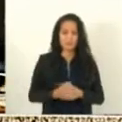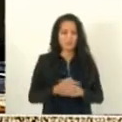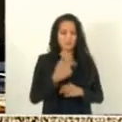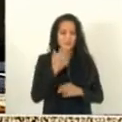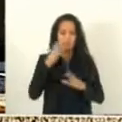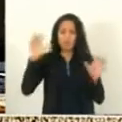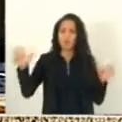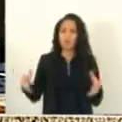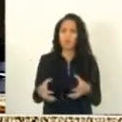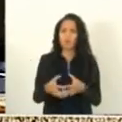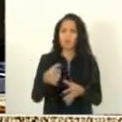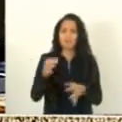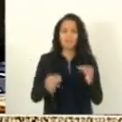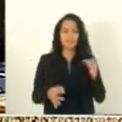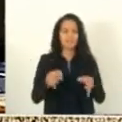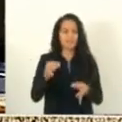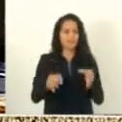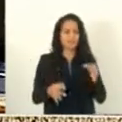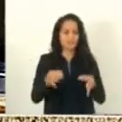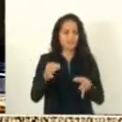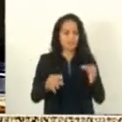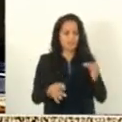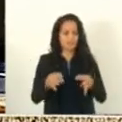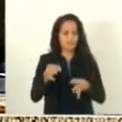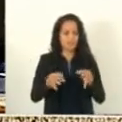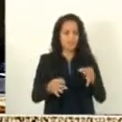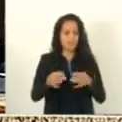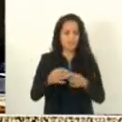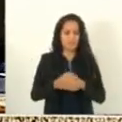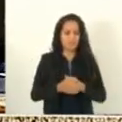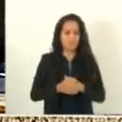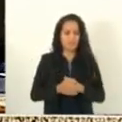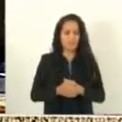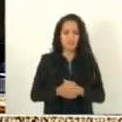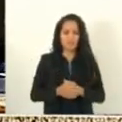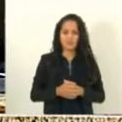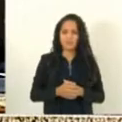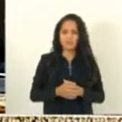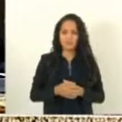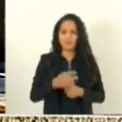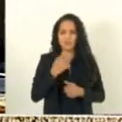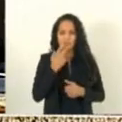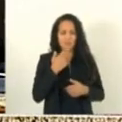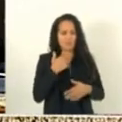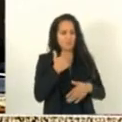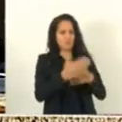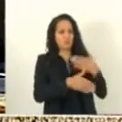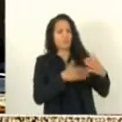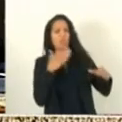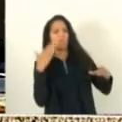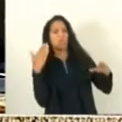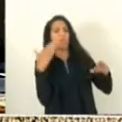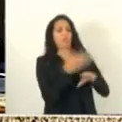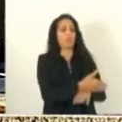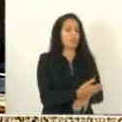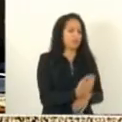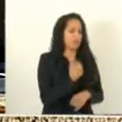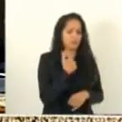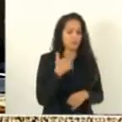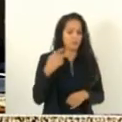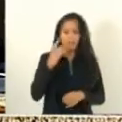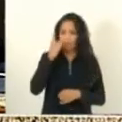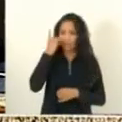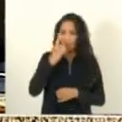a Comissão de Justiça. Deputado Marcelo Santos, não justifica atropelar o procedimento. O deputado